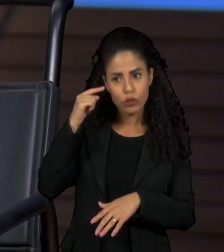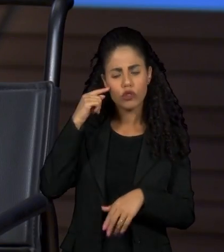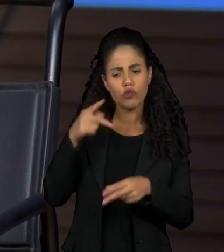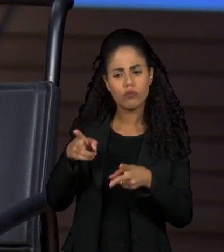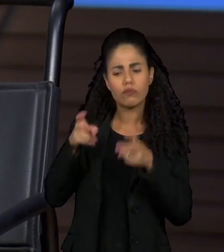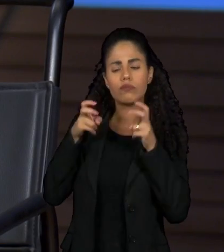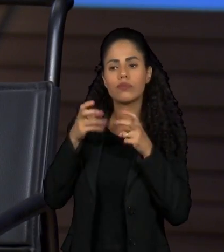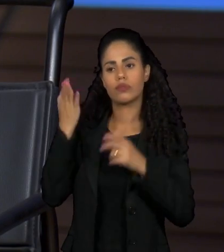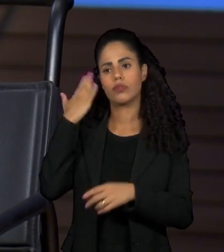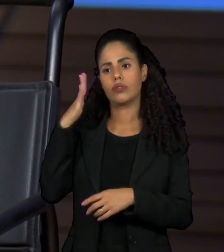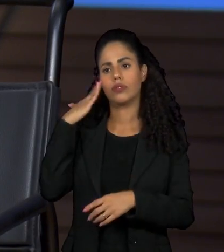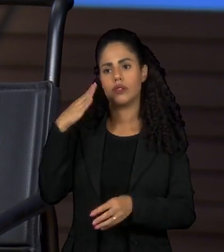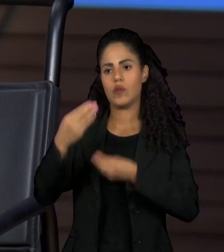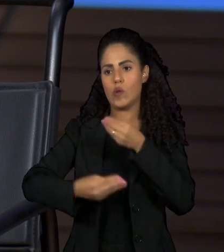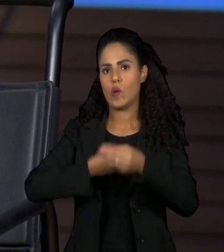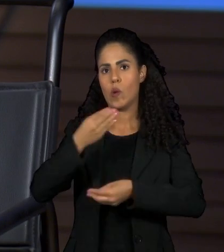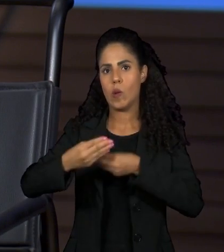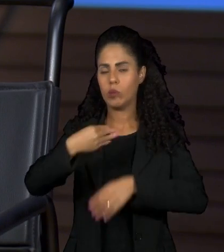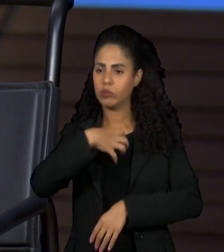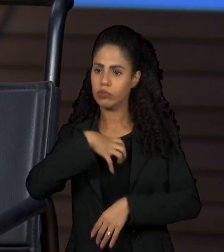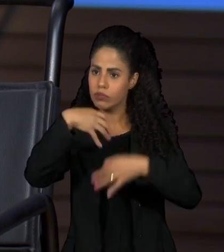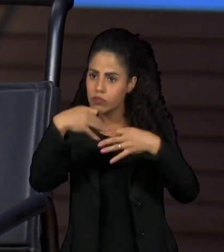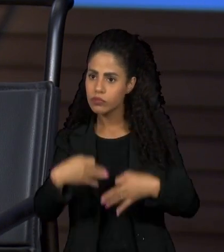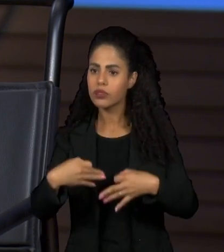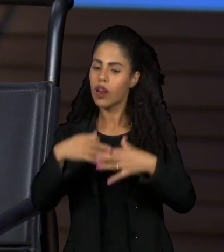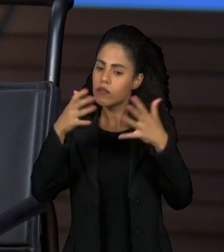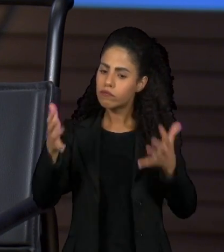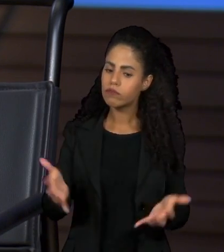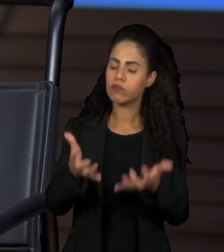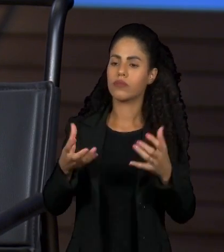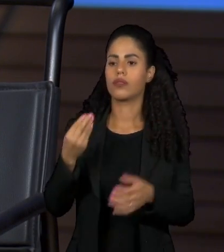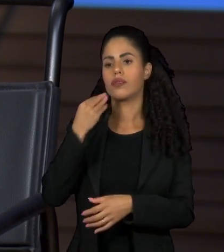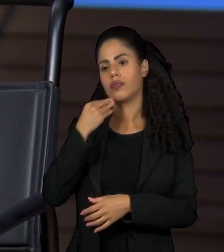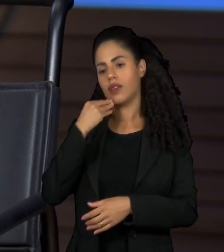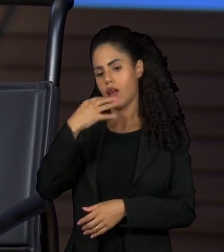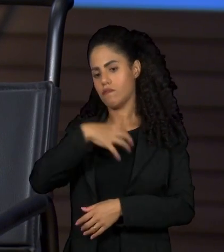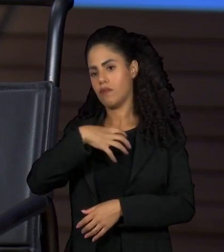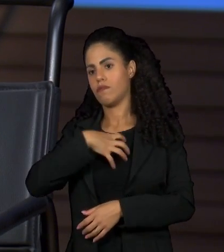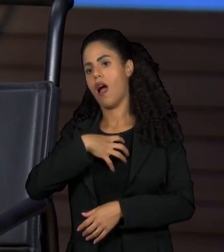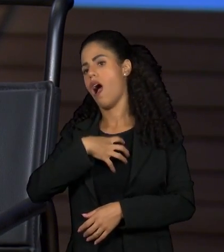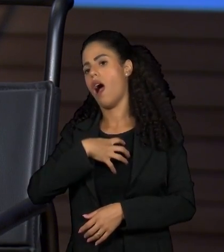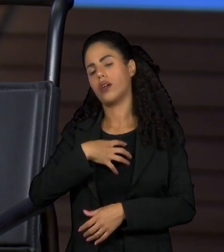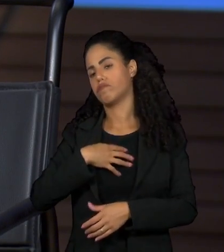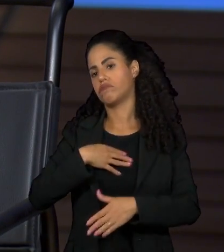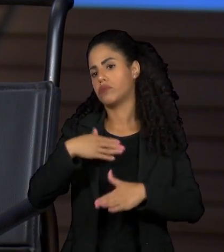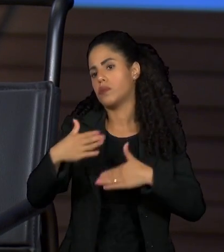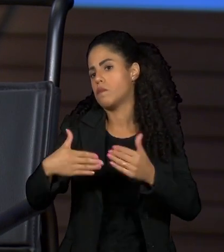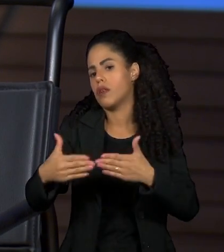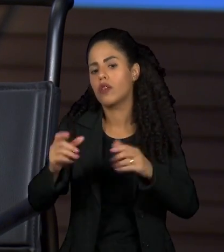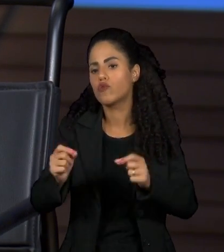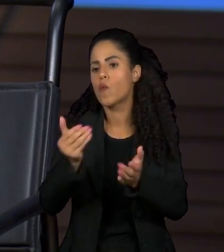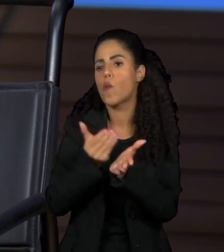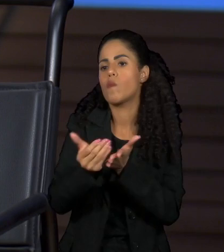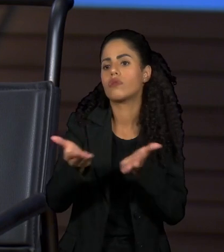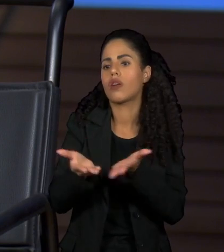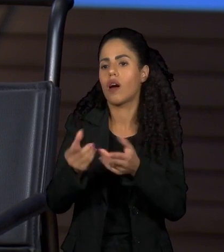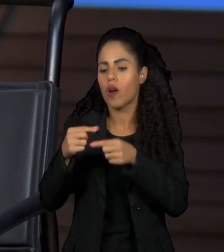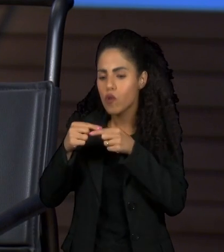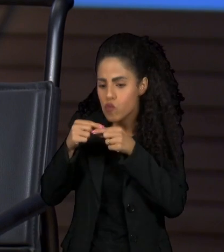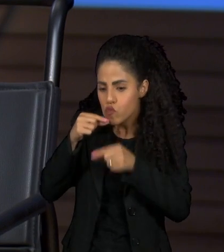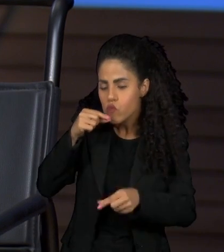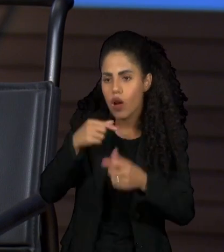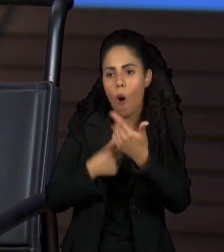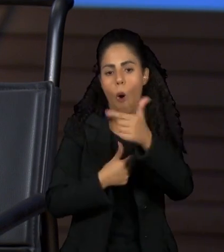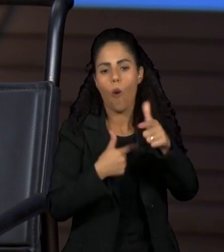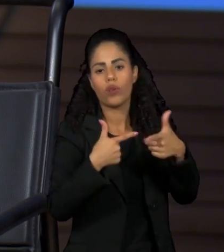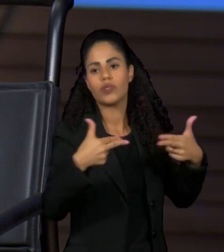inteirar um pouco mais daquilo, se engajar um pouco mais naquele sentido, independente de começar ali só pelo canudo ou não. É importante